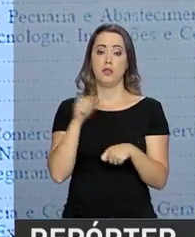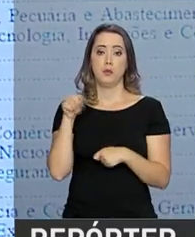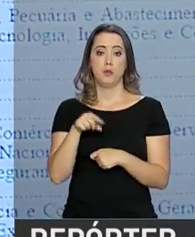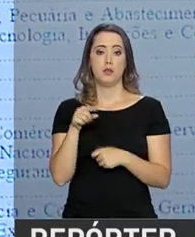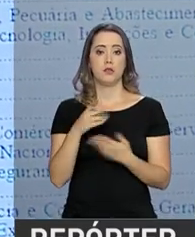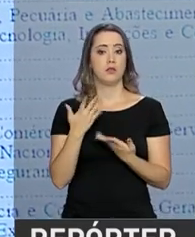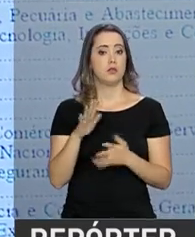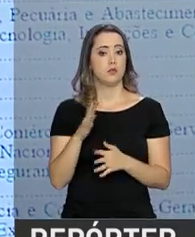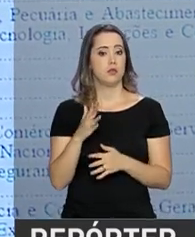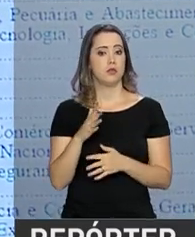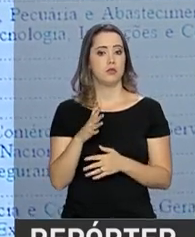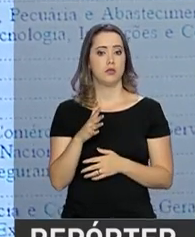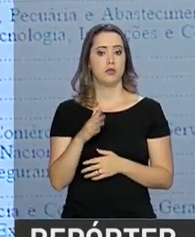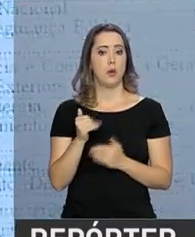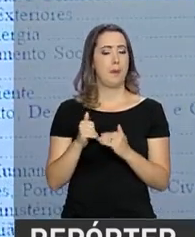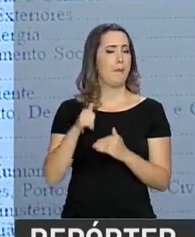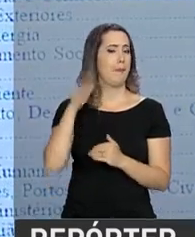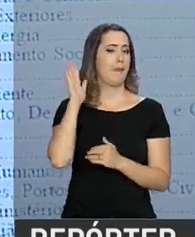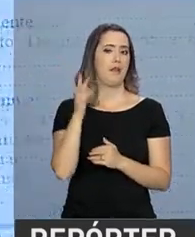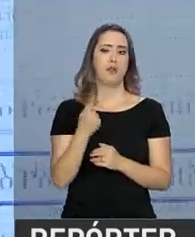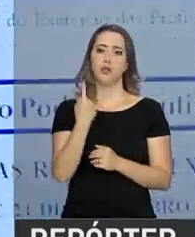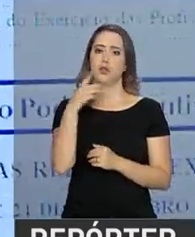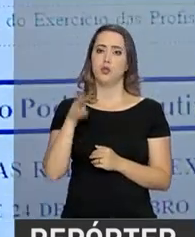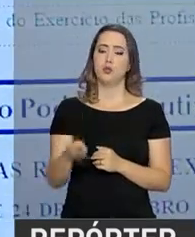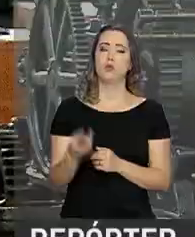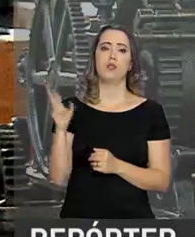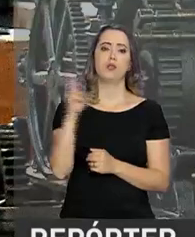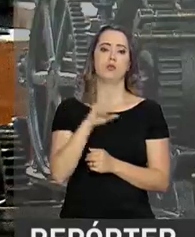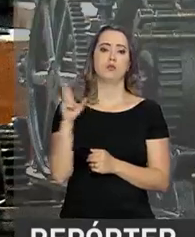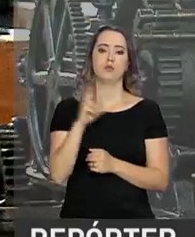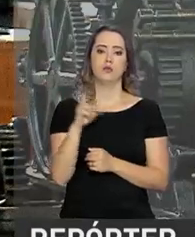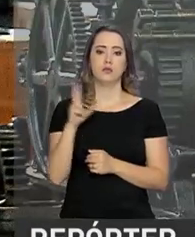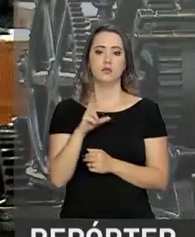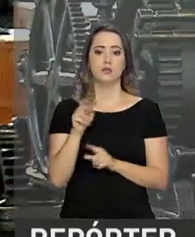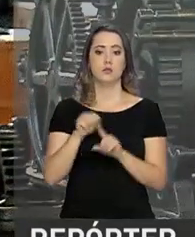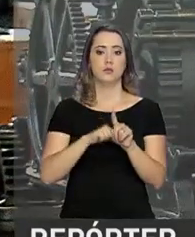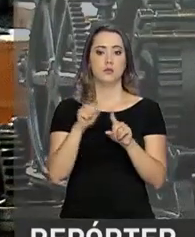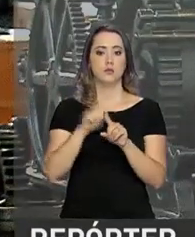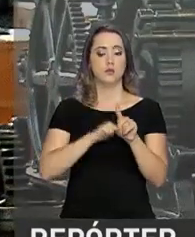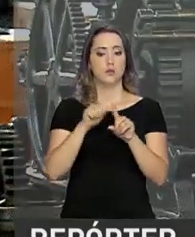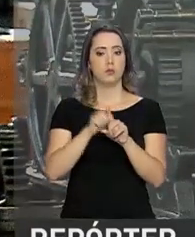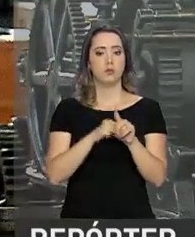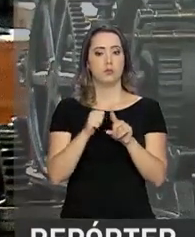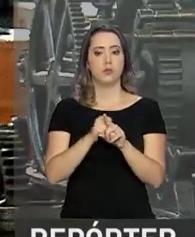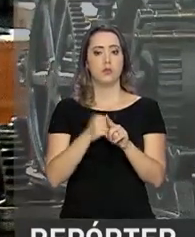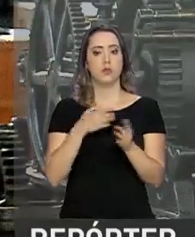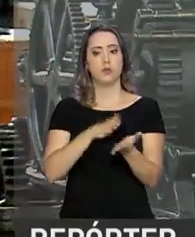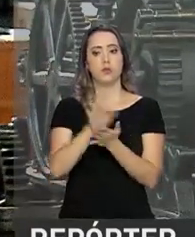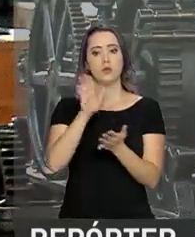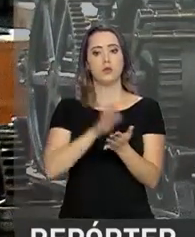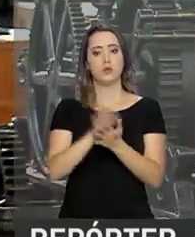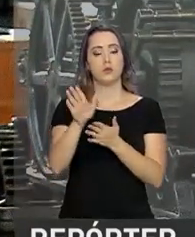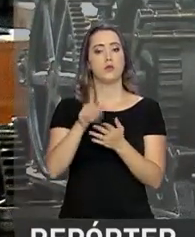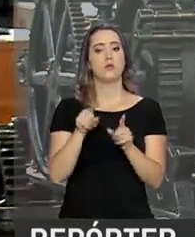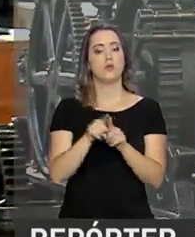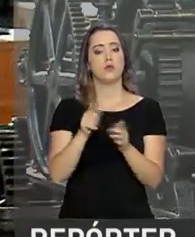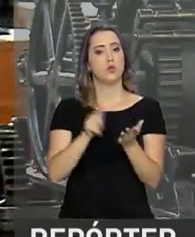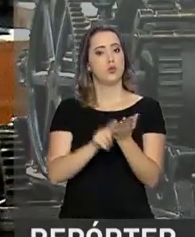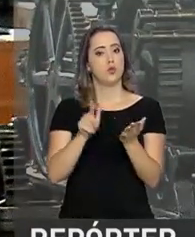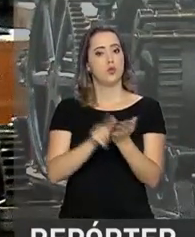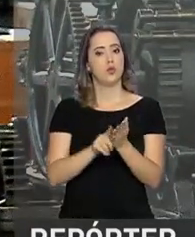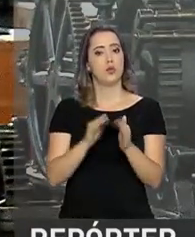um volume superior a um milhão de reais é mensais entre produção e distribuição do jornal